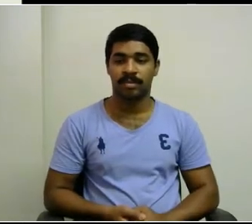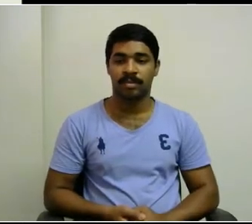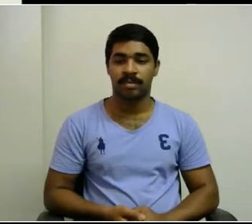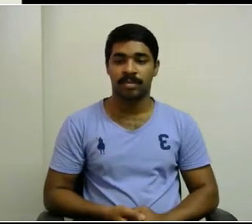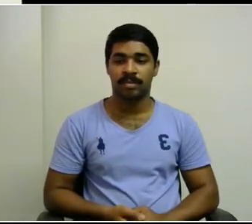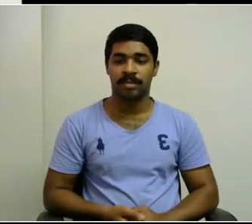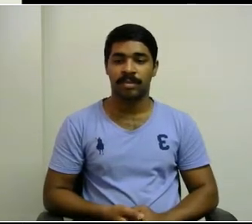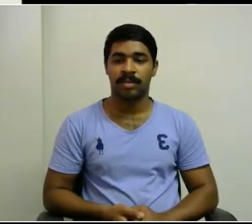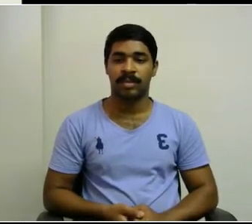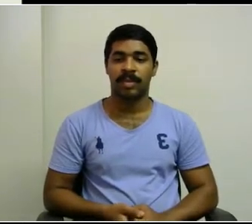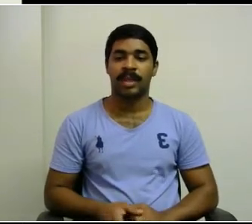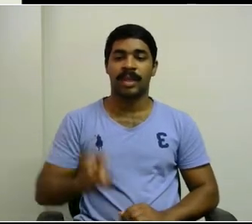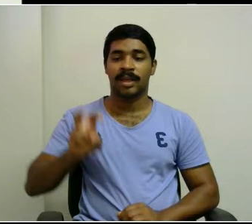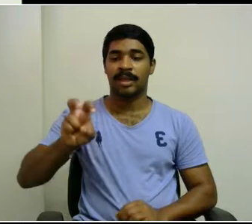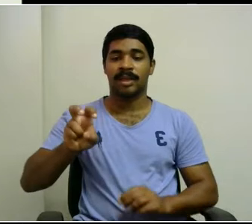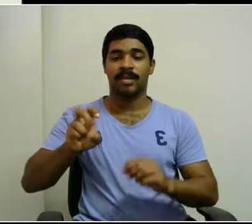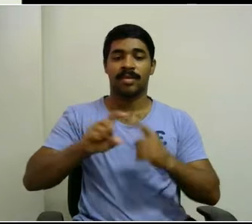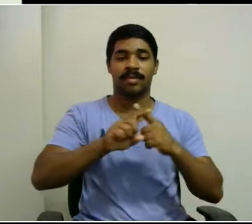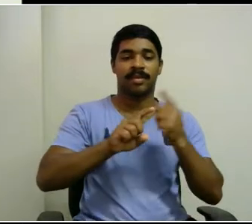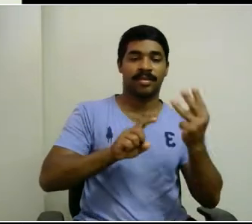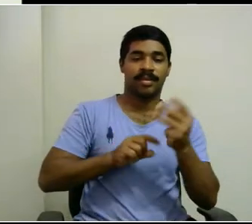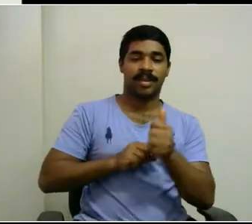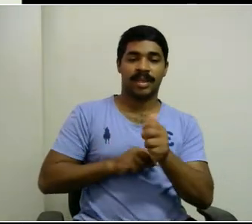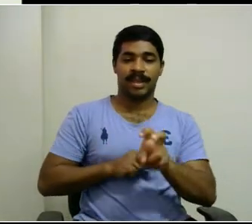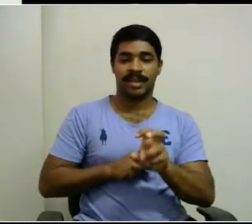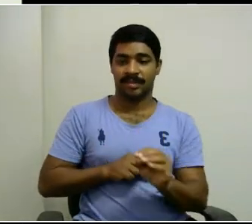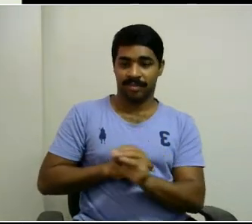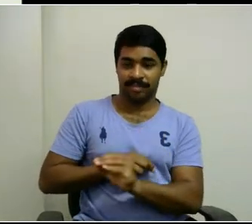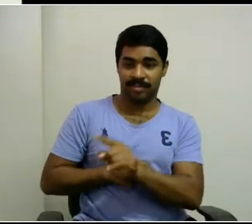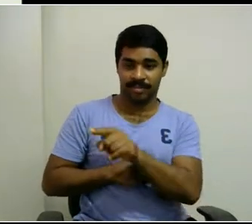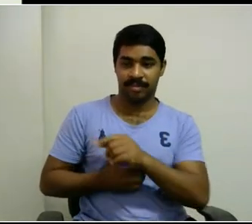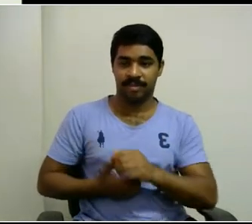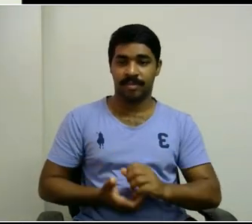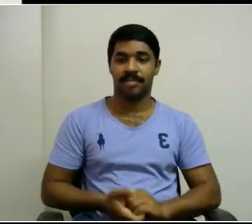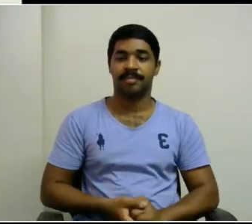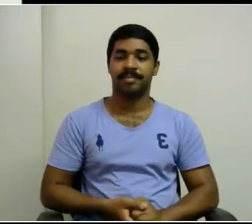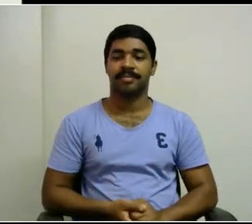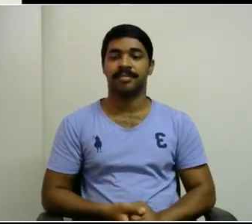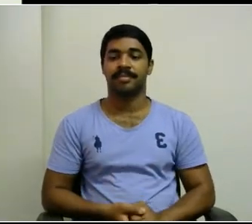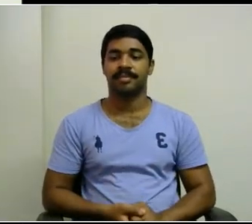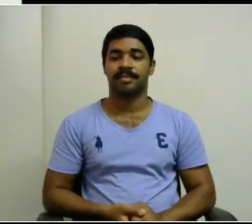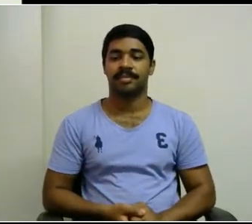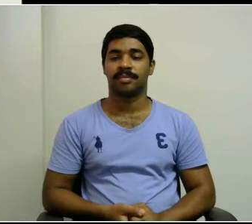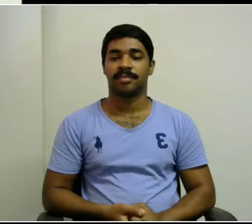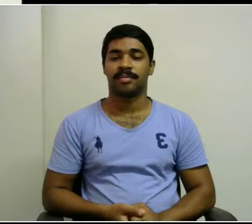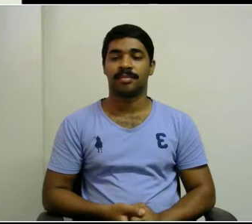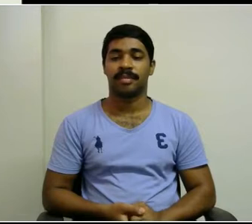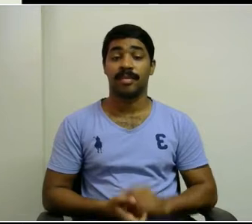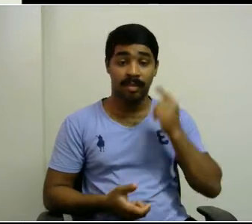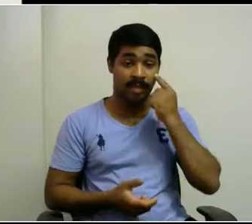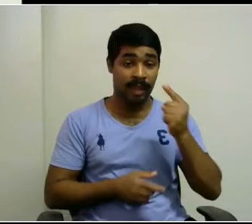x, 15 vezes 1, tá? Ficaria 15x mais 1. E esse aqui é o nosso